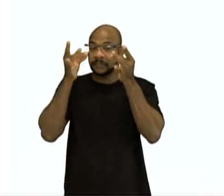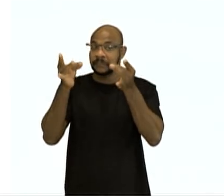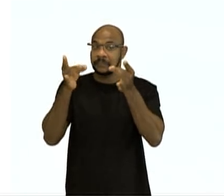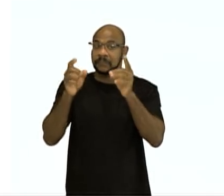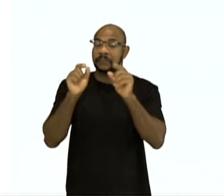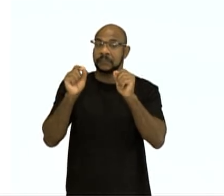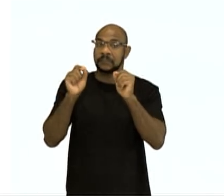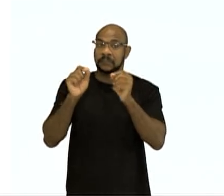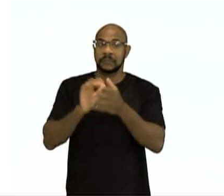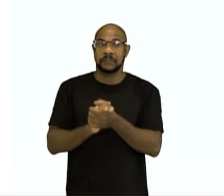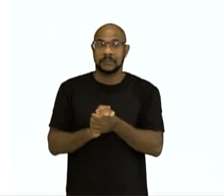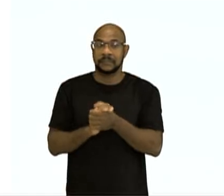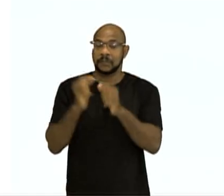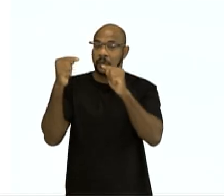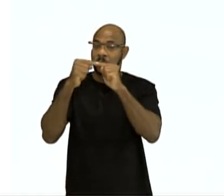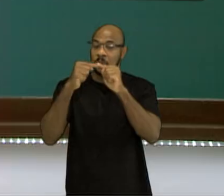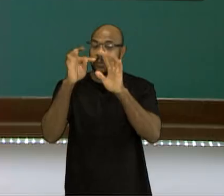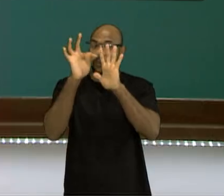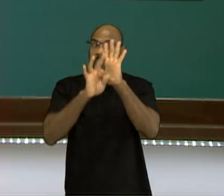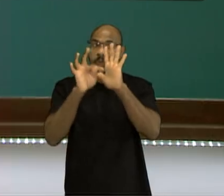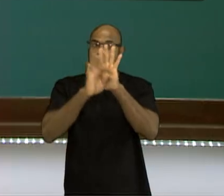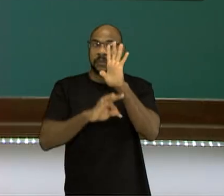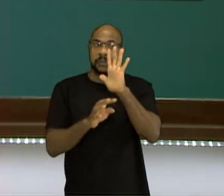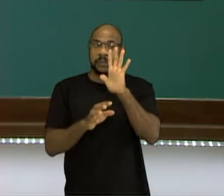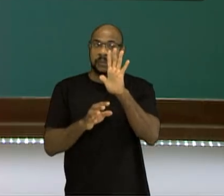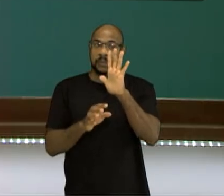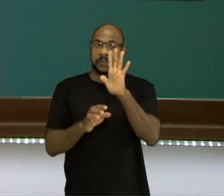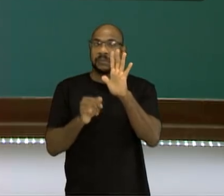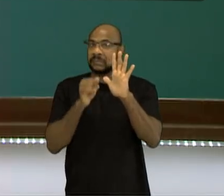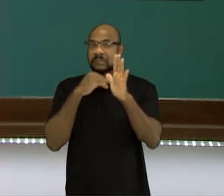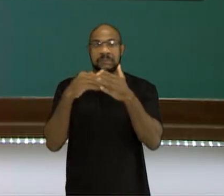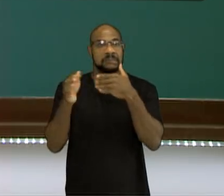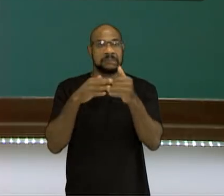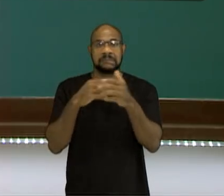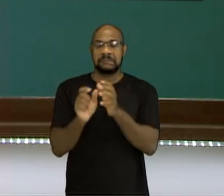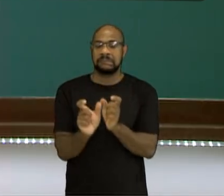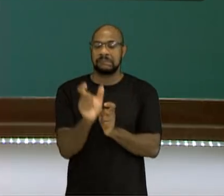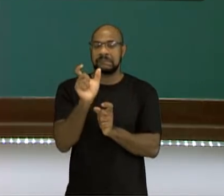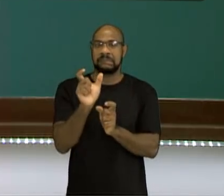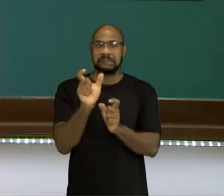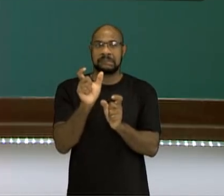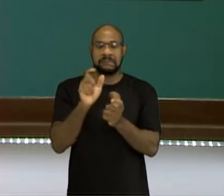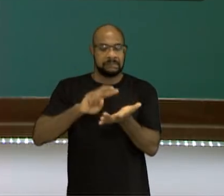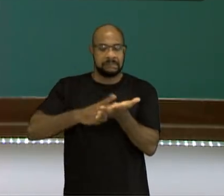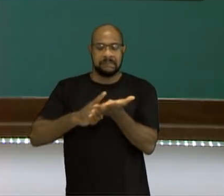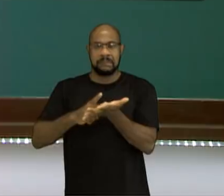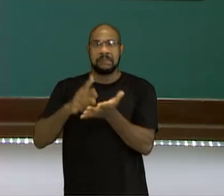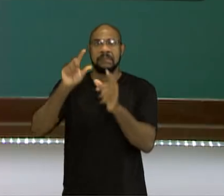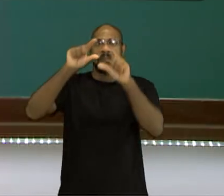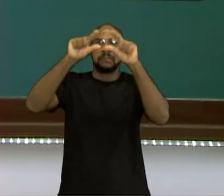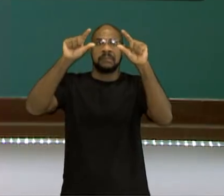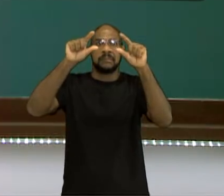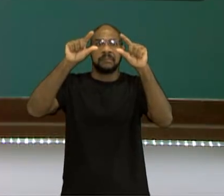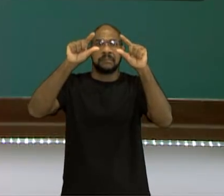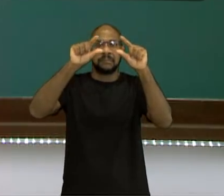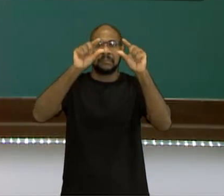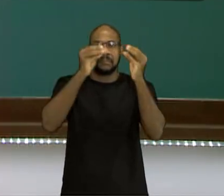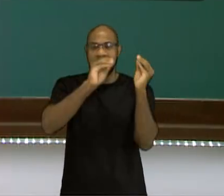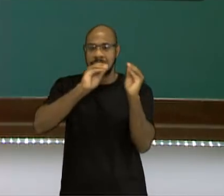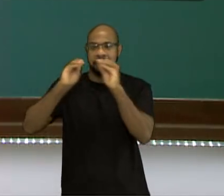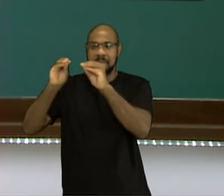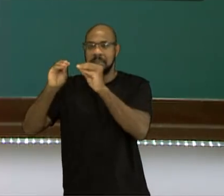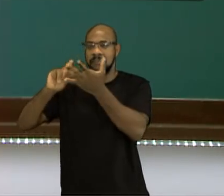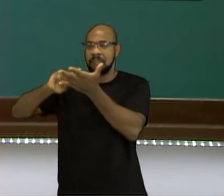se é de acordo com o texto, não adianta só eu jogar essa palavra lá no Google Tradutor. Ou não adianta eu apenas ir lá e procurar